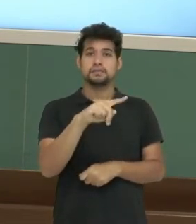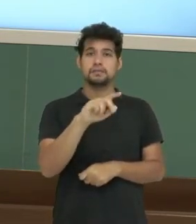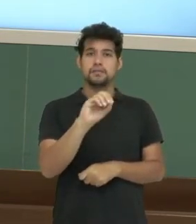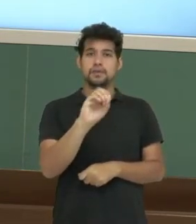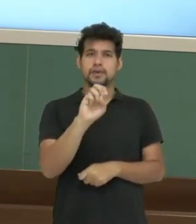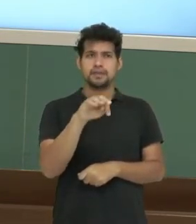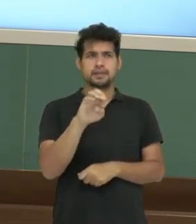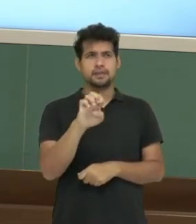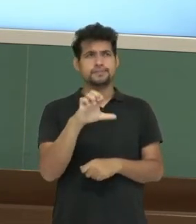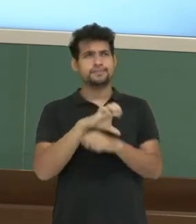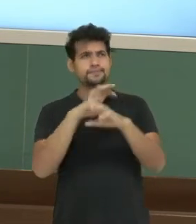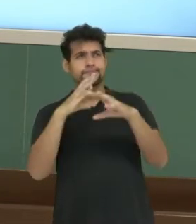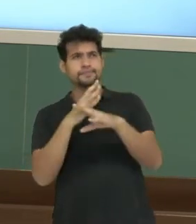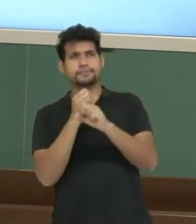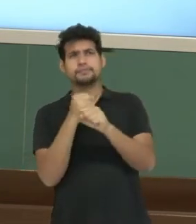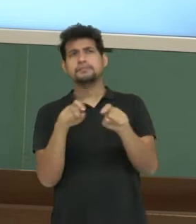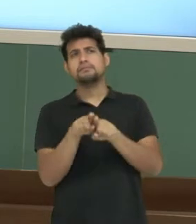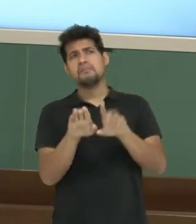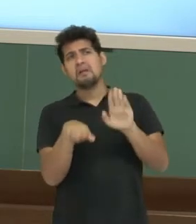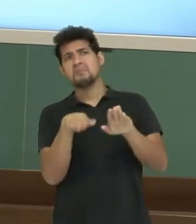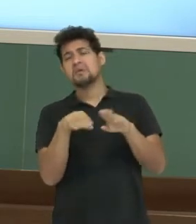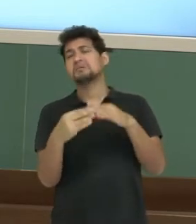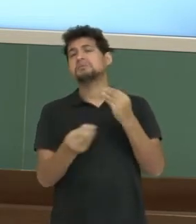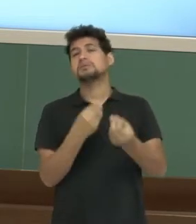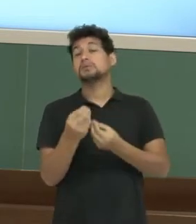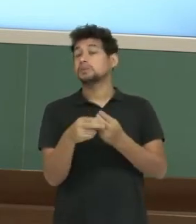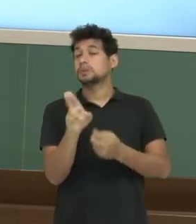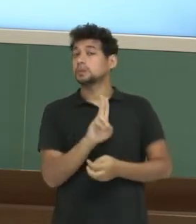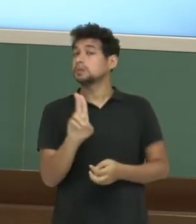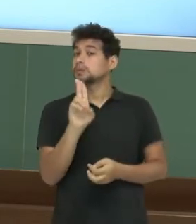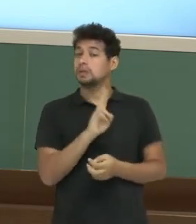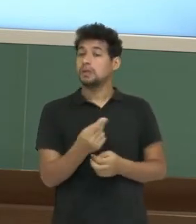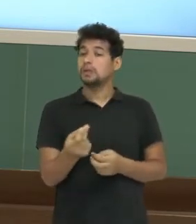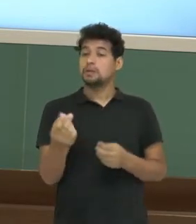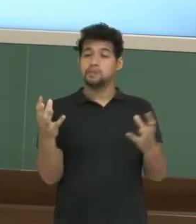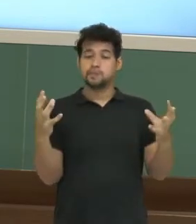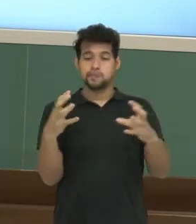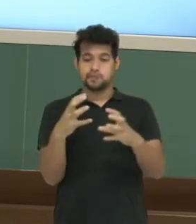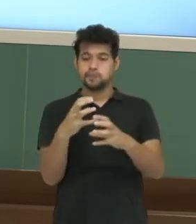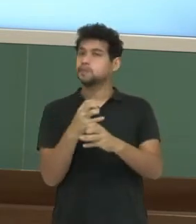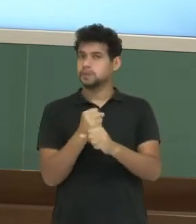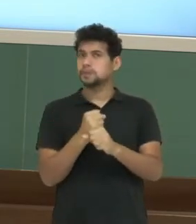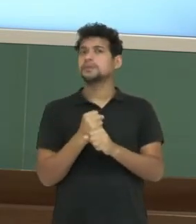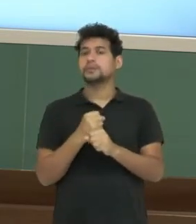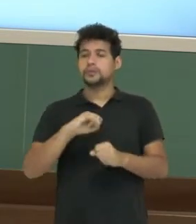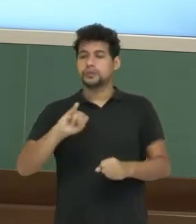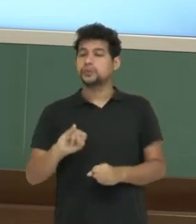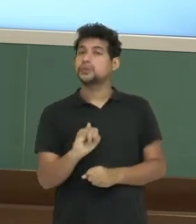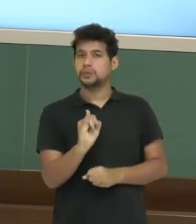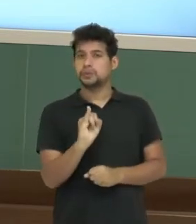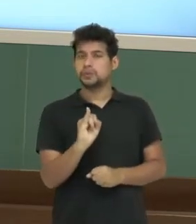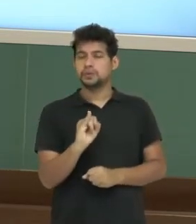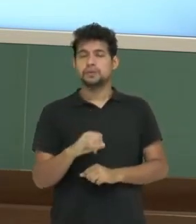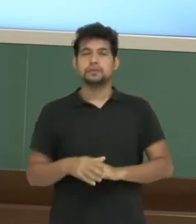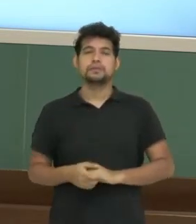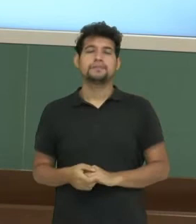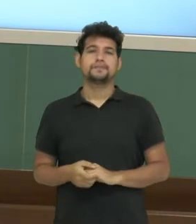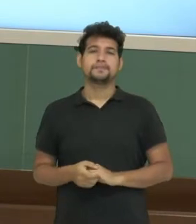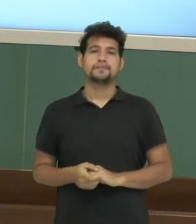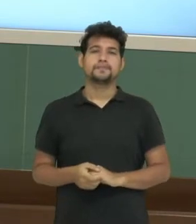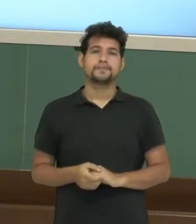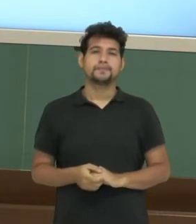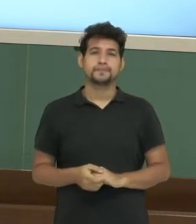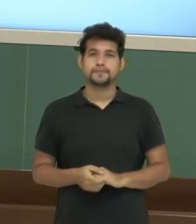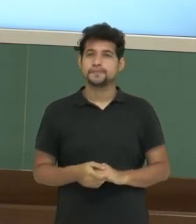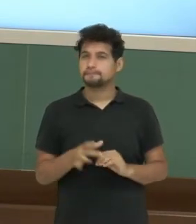ele mesmo, dependendo do período que vai ser capitalizado ali, tá bom? O período que ele vai ser aplicado,